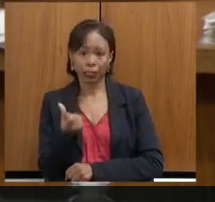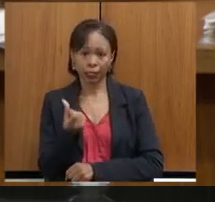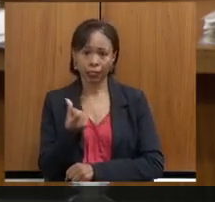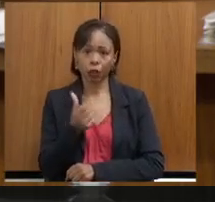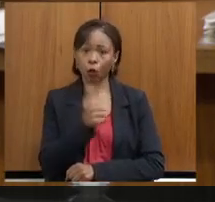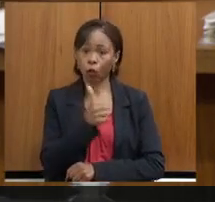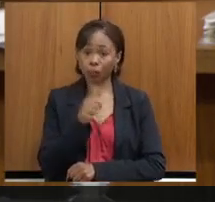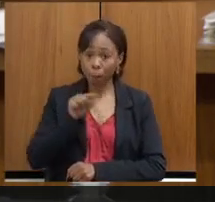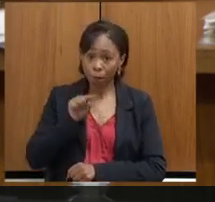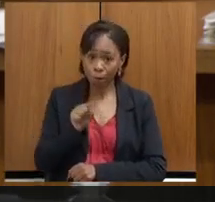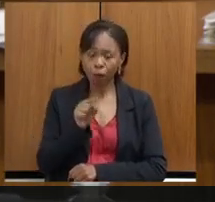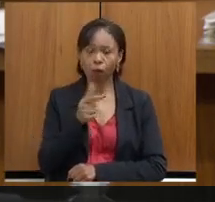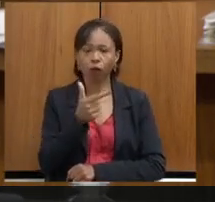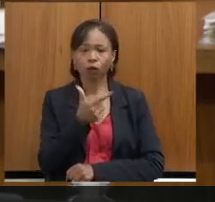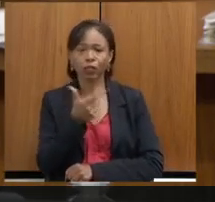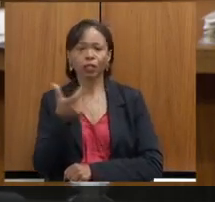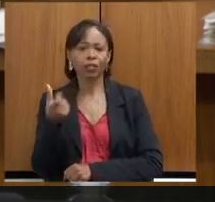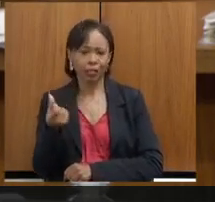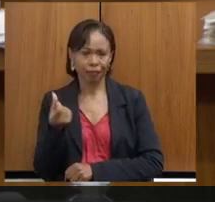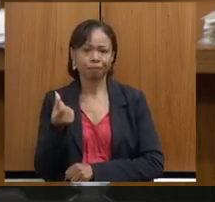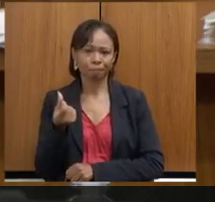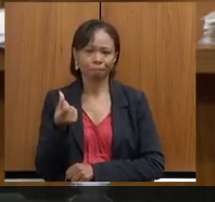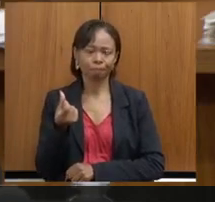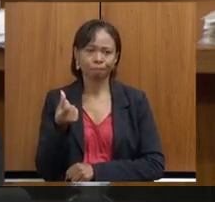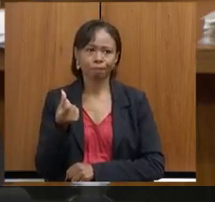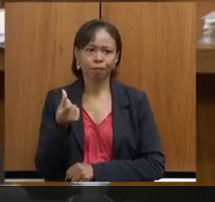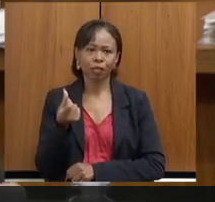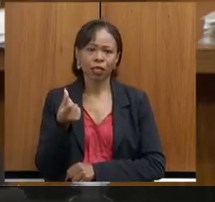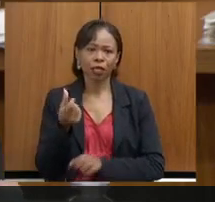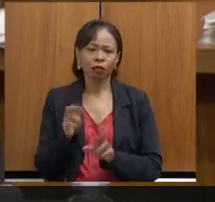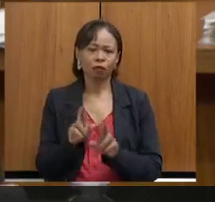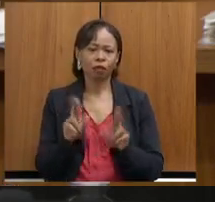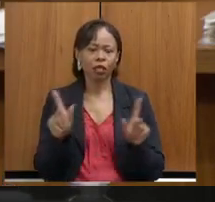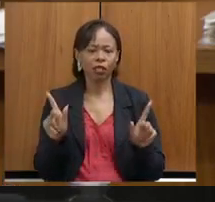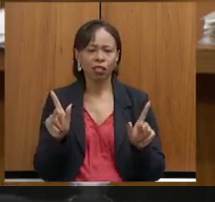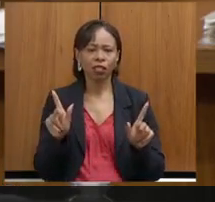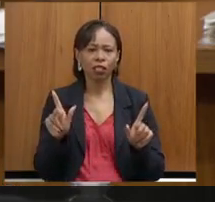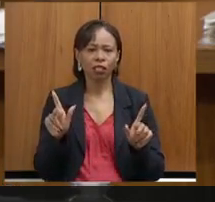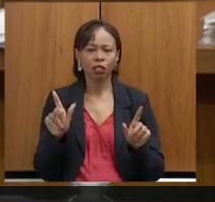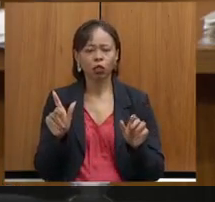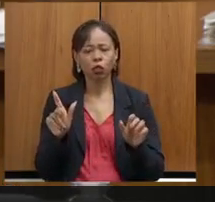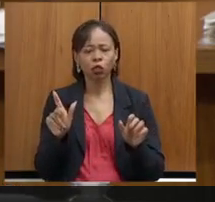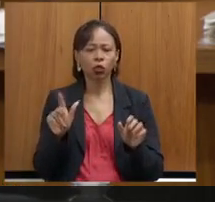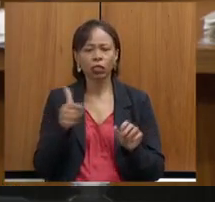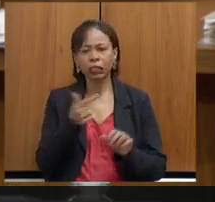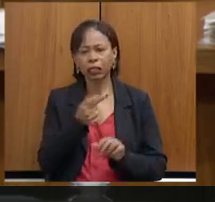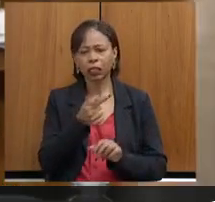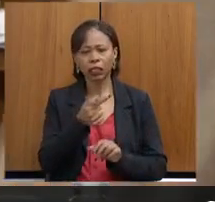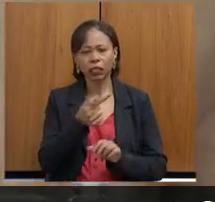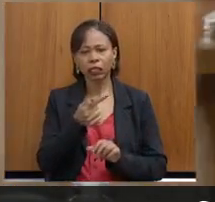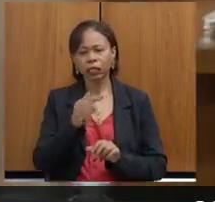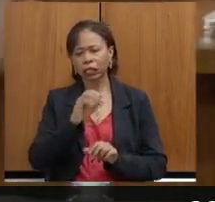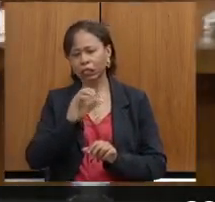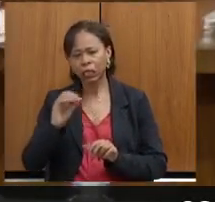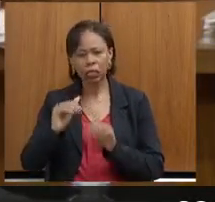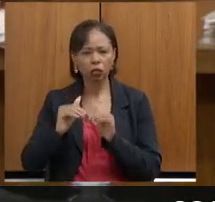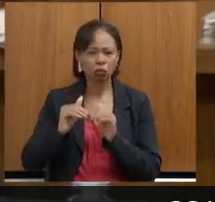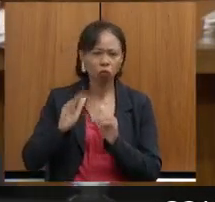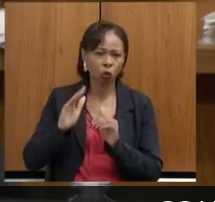diferença aí de quase coisa de 700 e pouco servidores